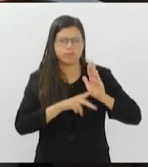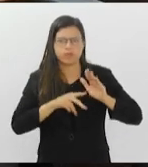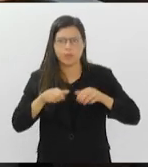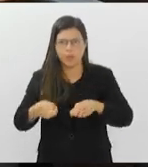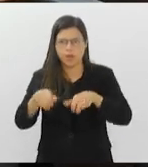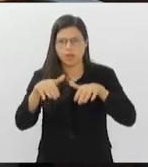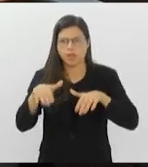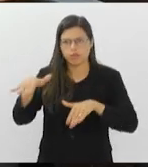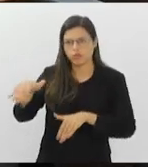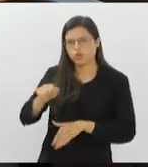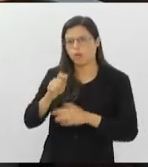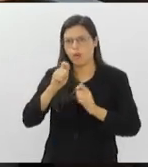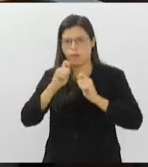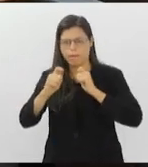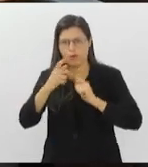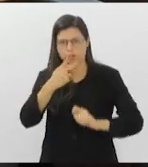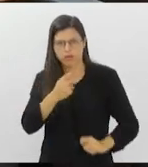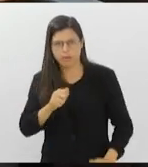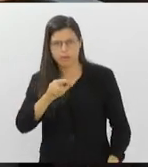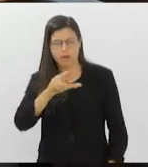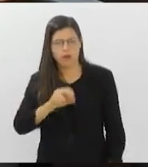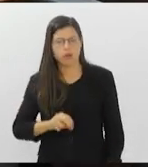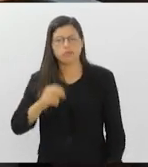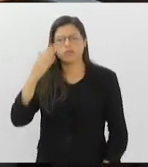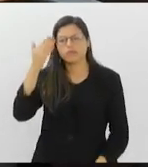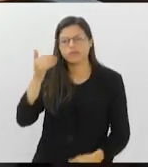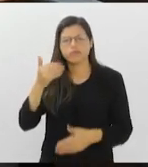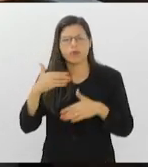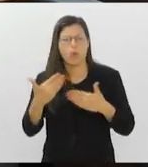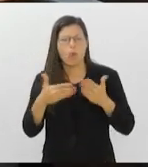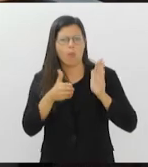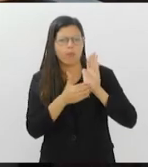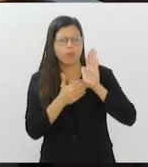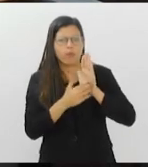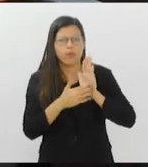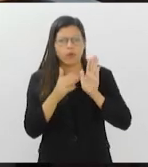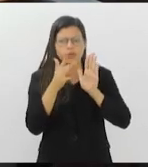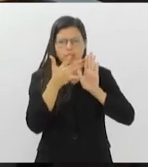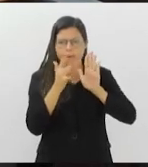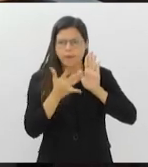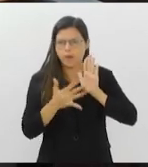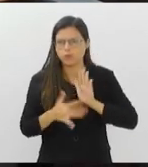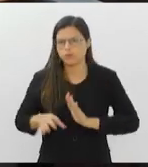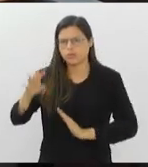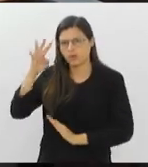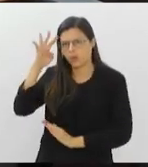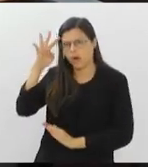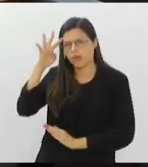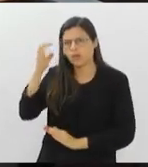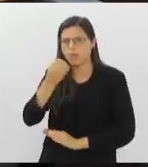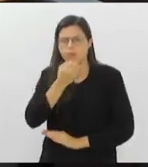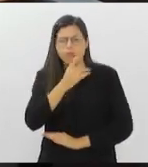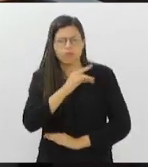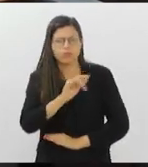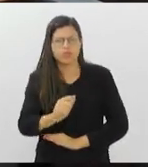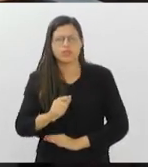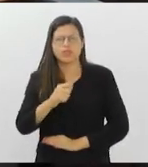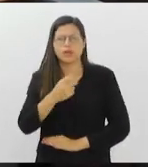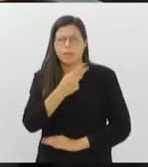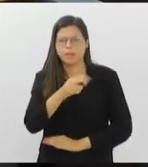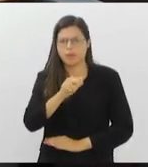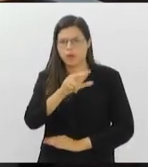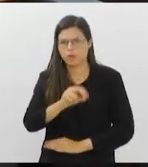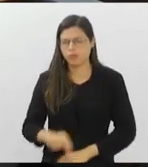chamar o repórter Paulo Vitor Viviani para saber quais propostas estão na pauta desta quarta. Bom dia, PV!